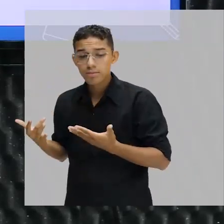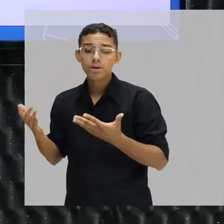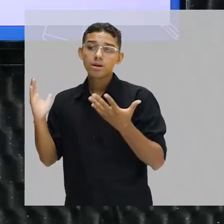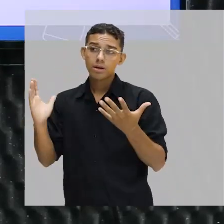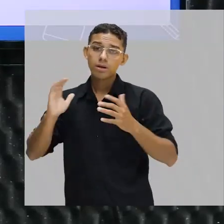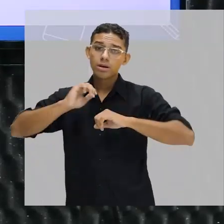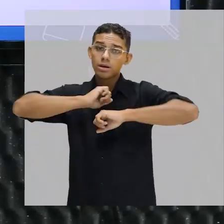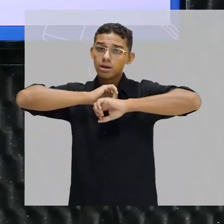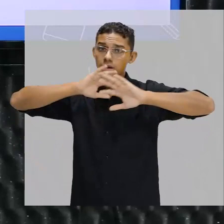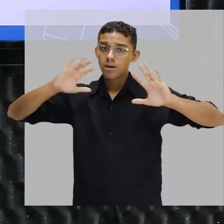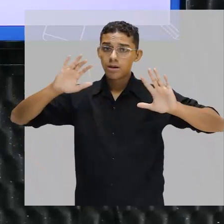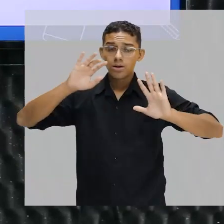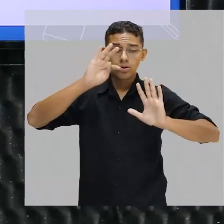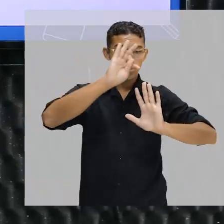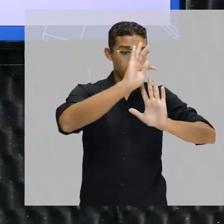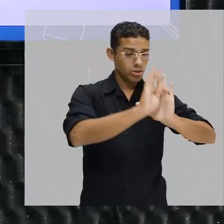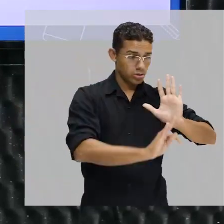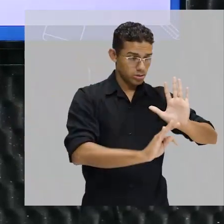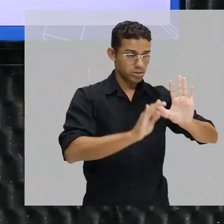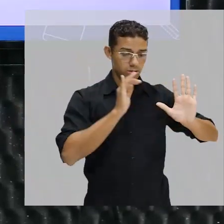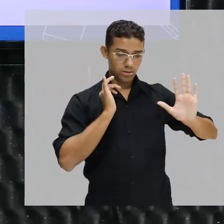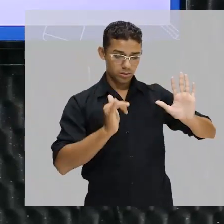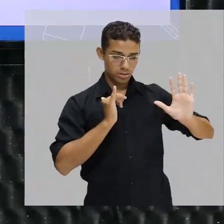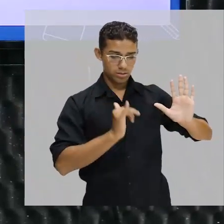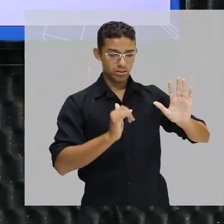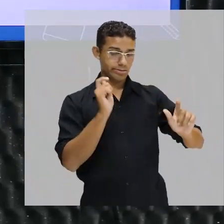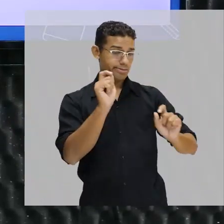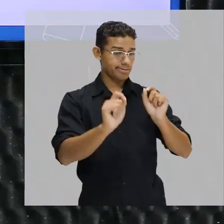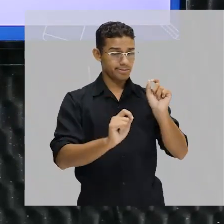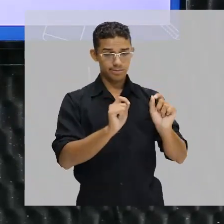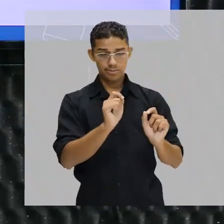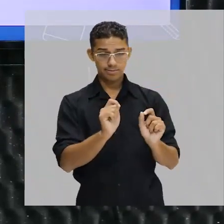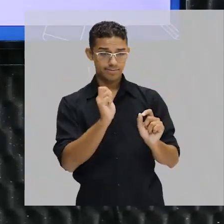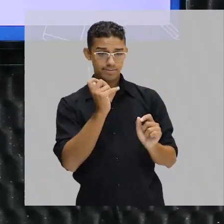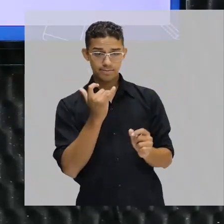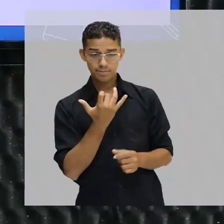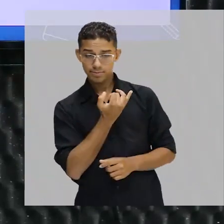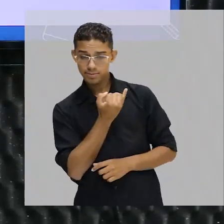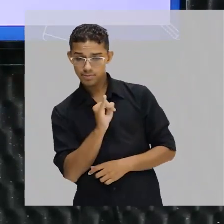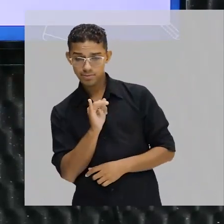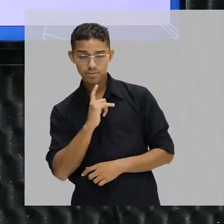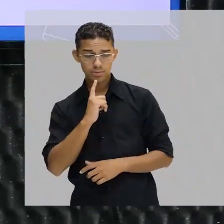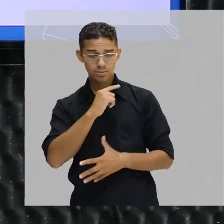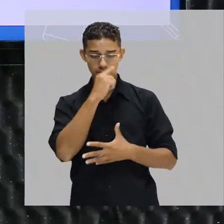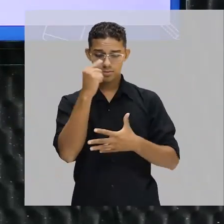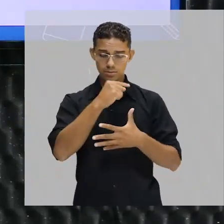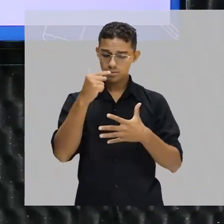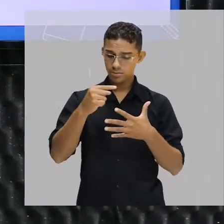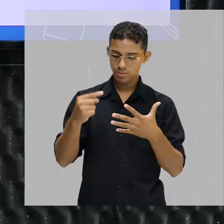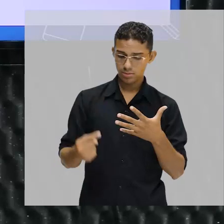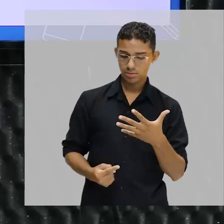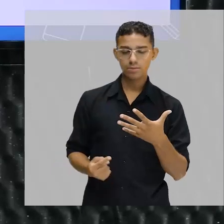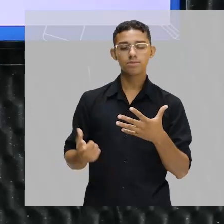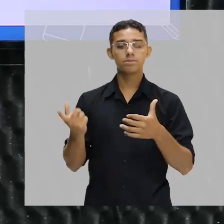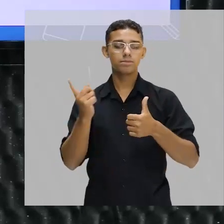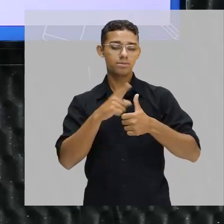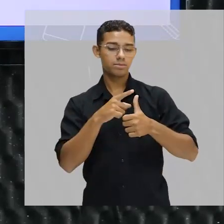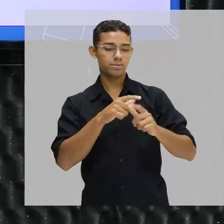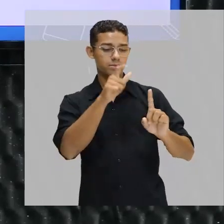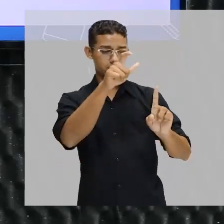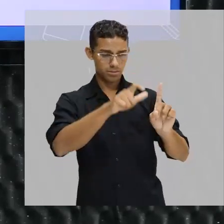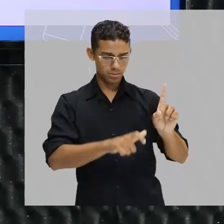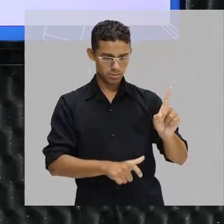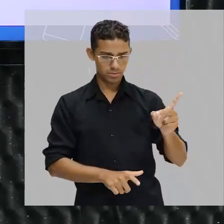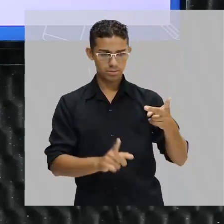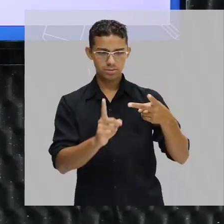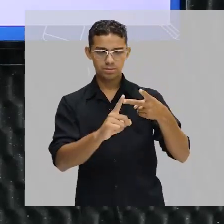que no texto narrativo, nós temos que ter preocupação se ele tem todos os elementos. Quais são os elementos? O